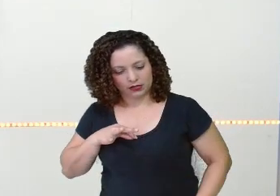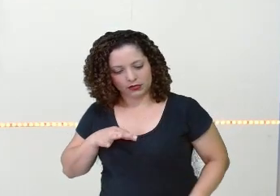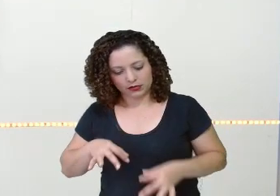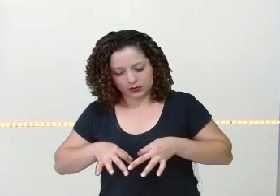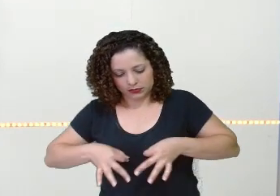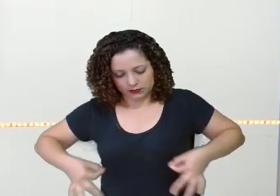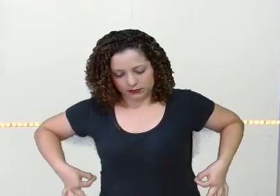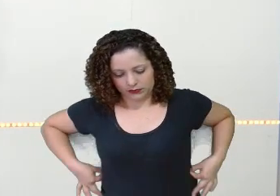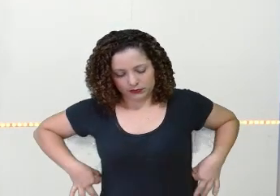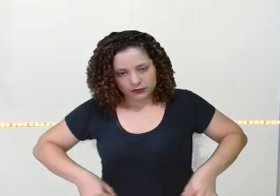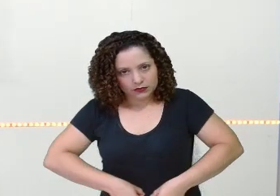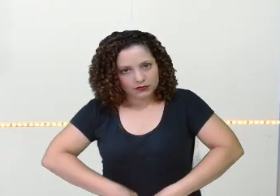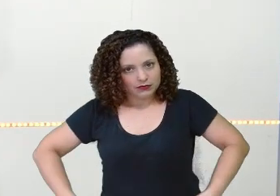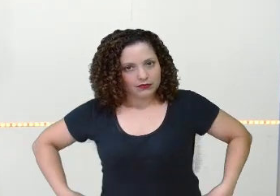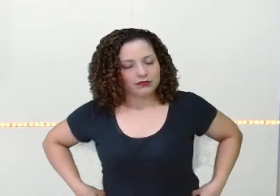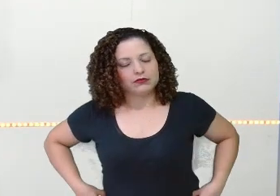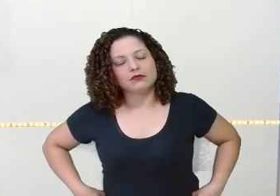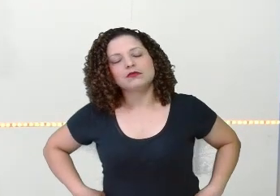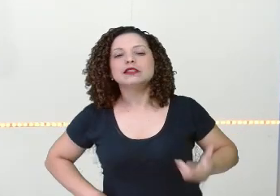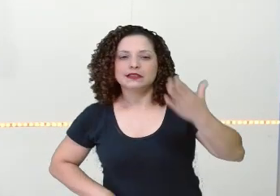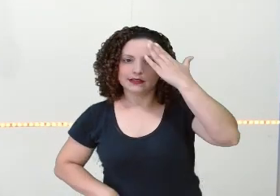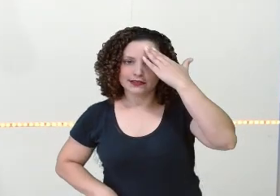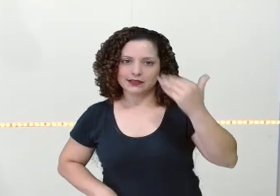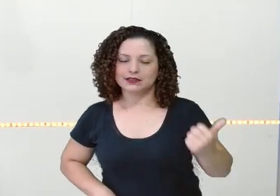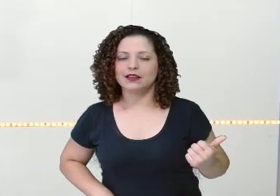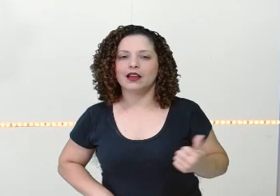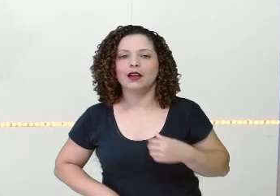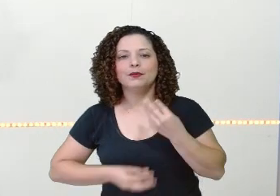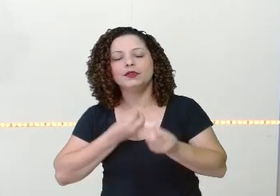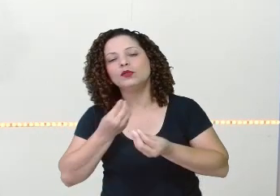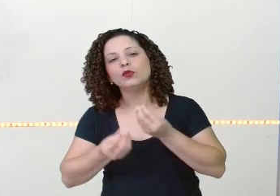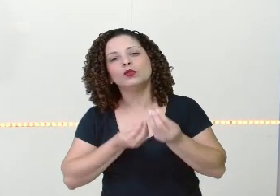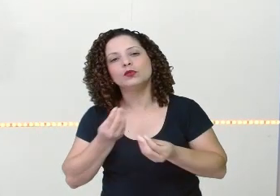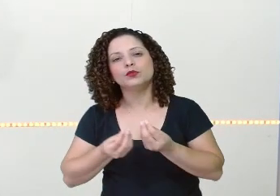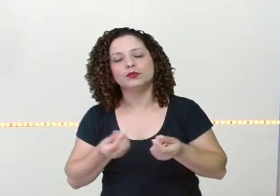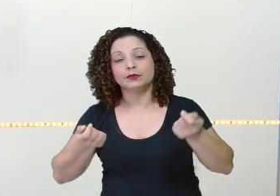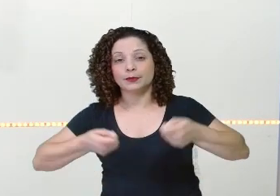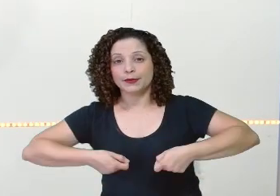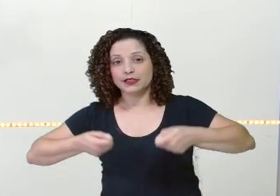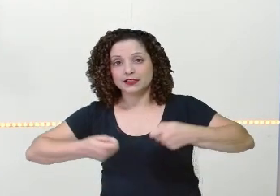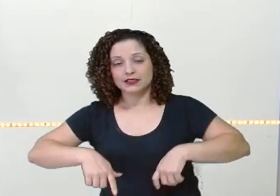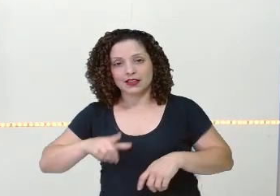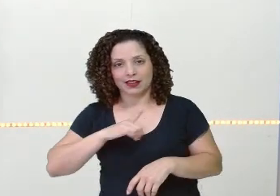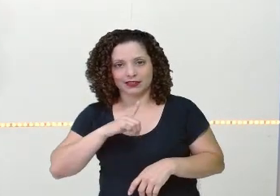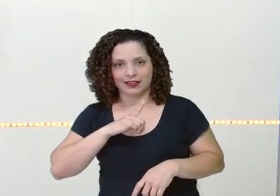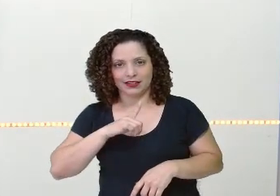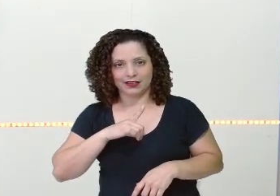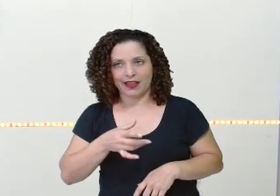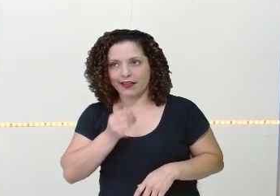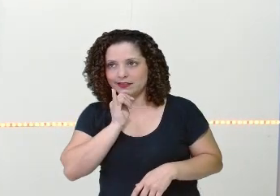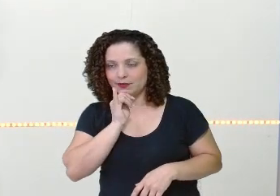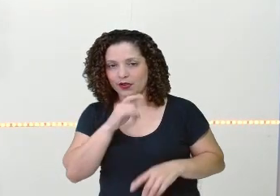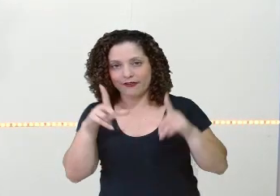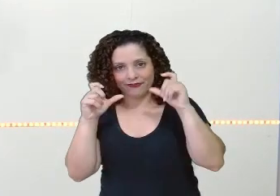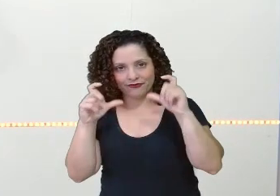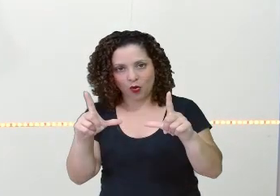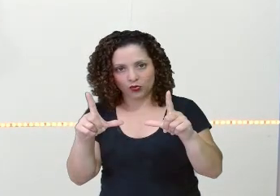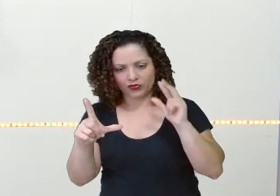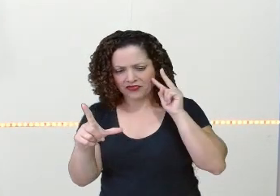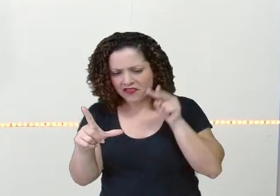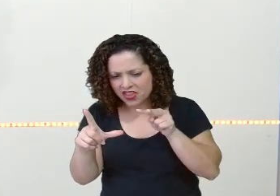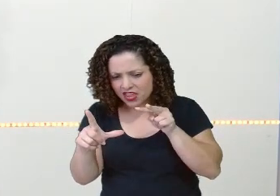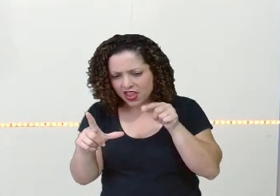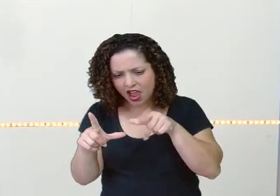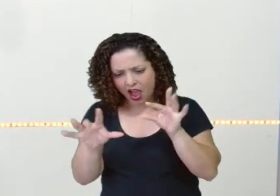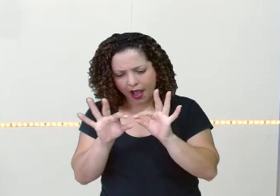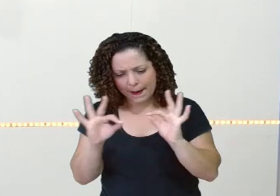diretamente, né? Não dá para ver as suas medidas através de uma foto, por exemplo, porque ali é